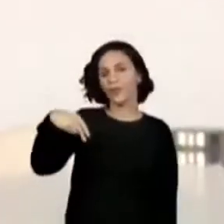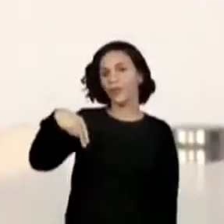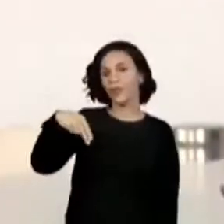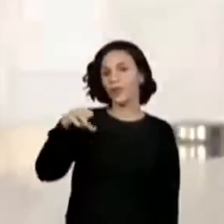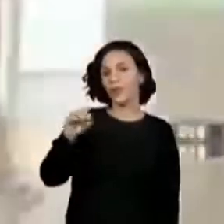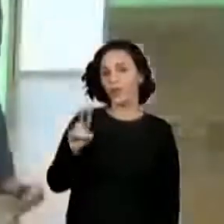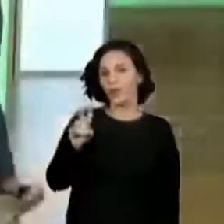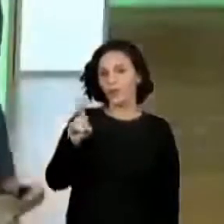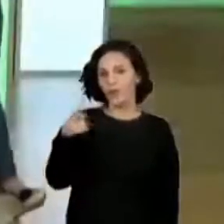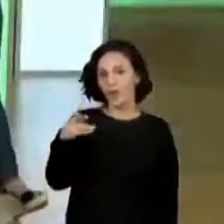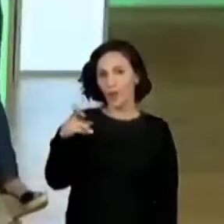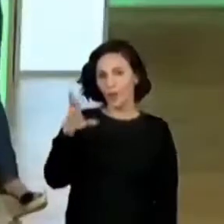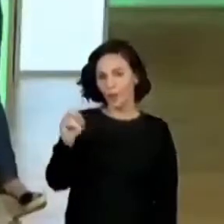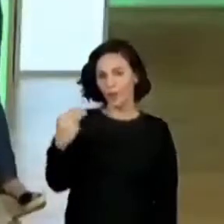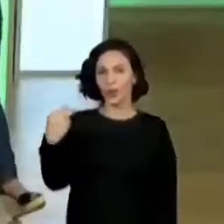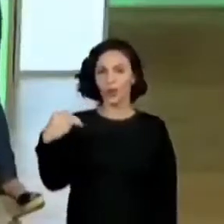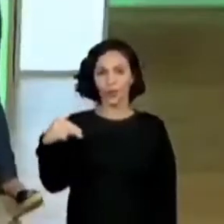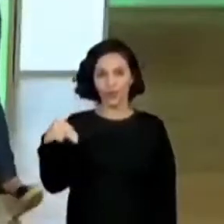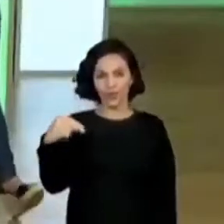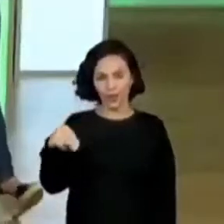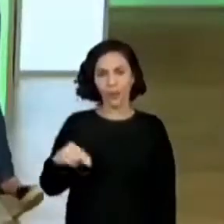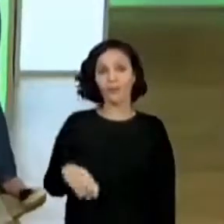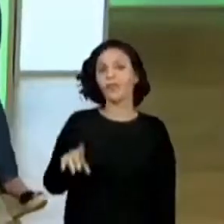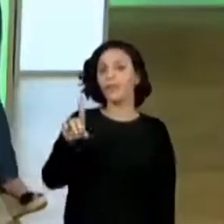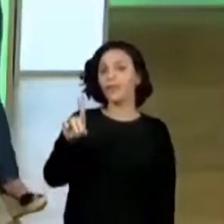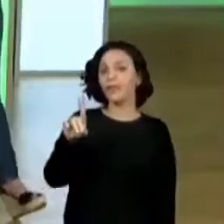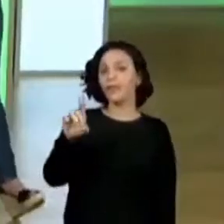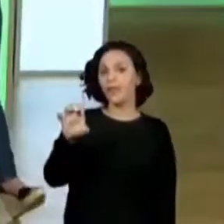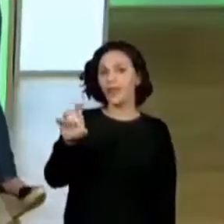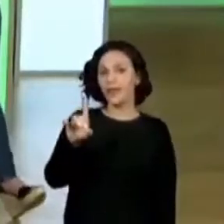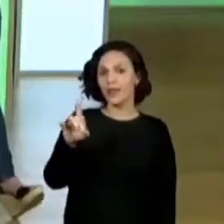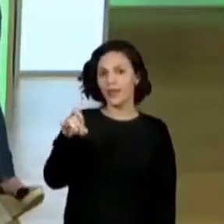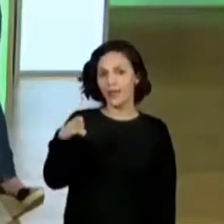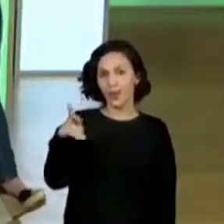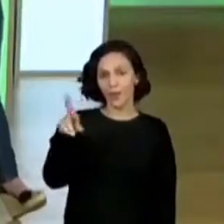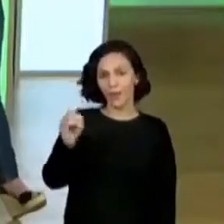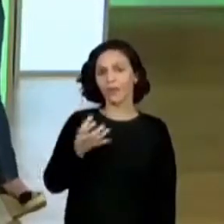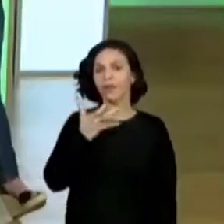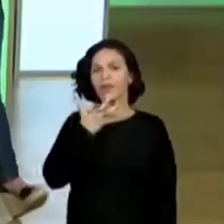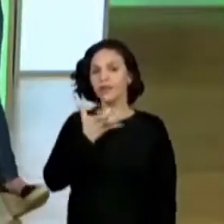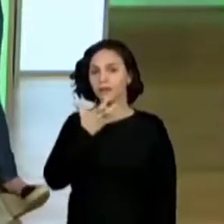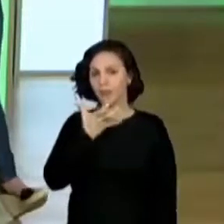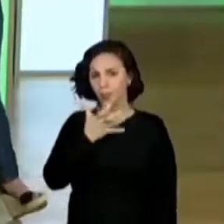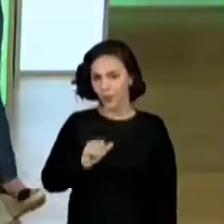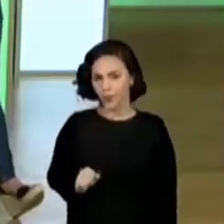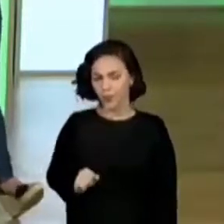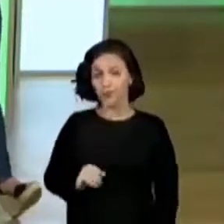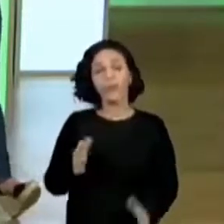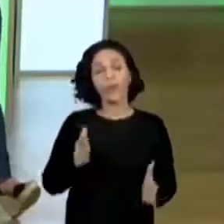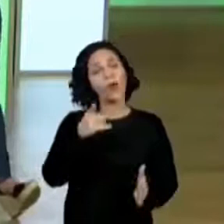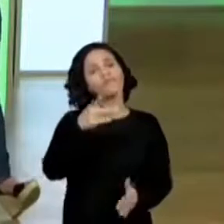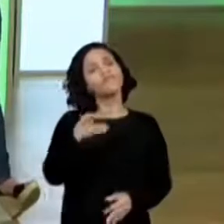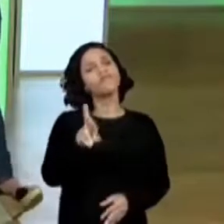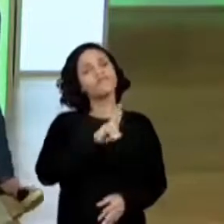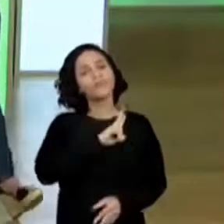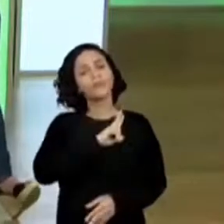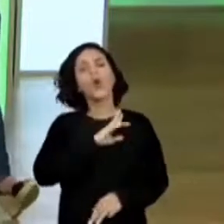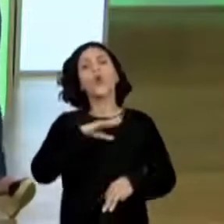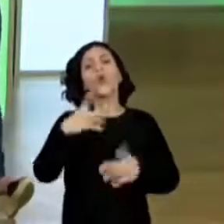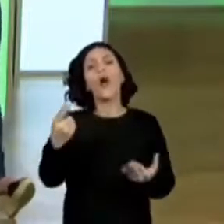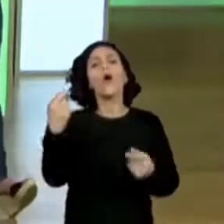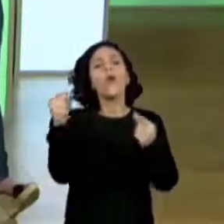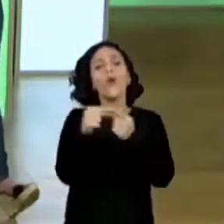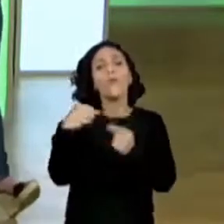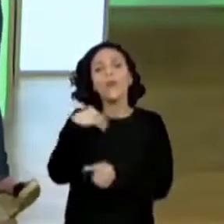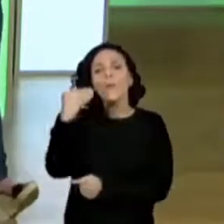dezembro. Qual o primeiro mês do ano? Coloquem aí pra gente no chat. Qual é aquele que a gente tem que pôr o número